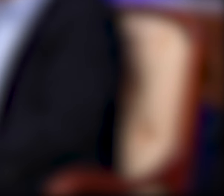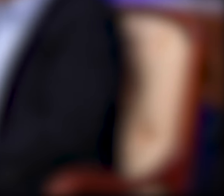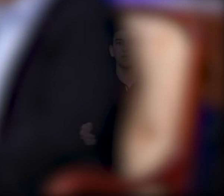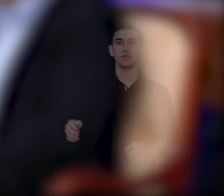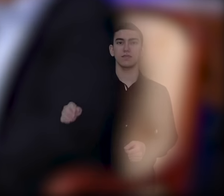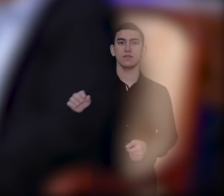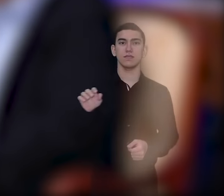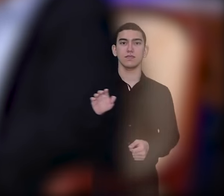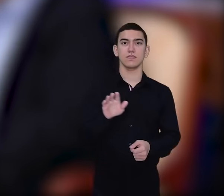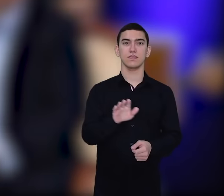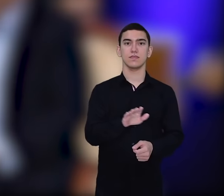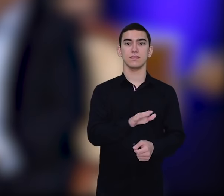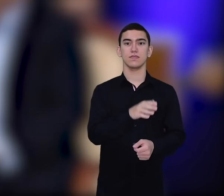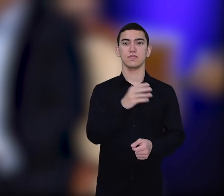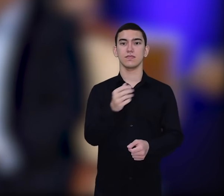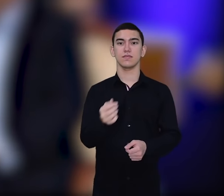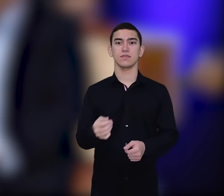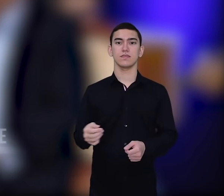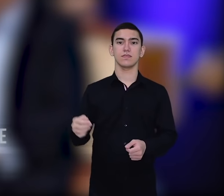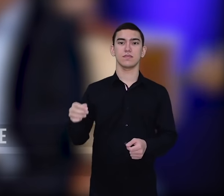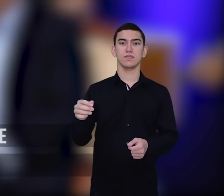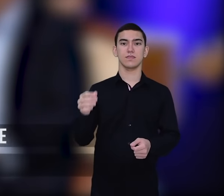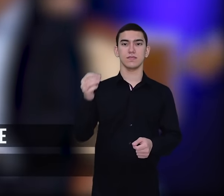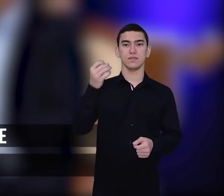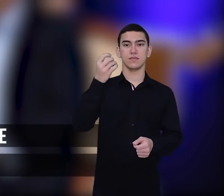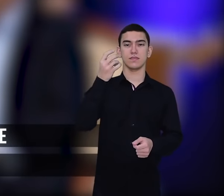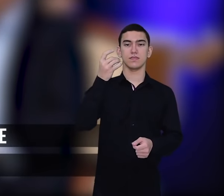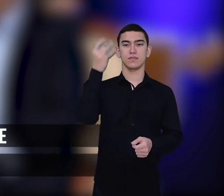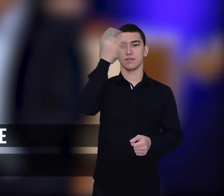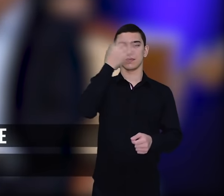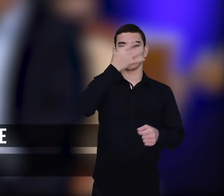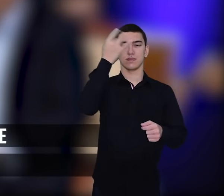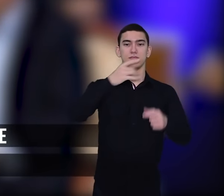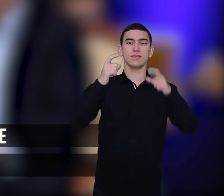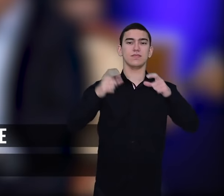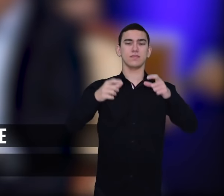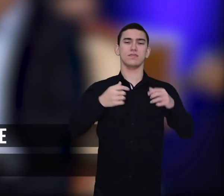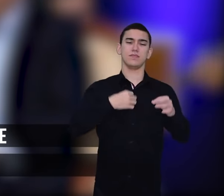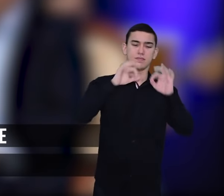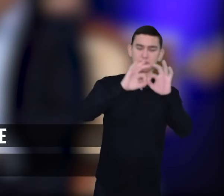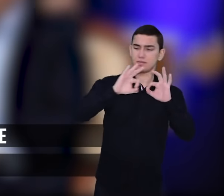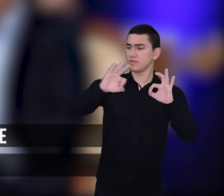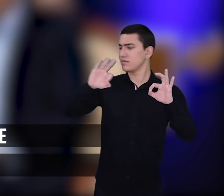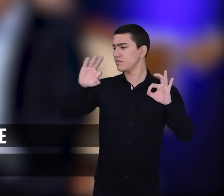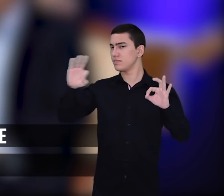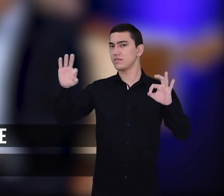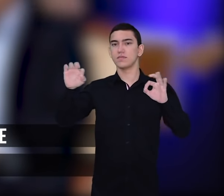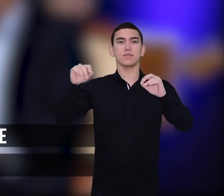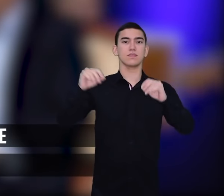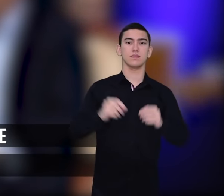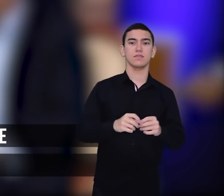linda pátria. sempre estou bem